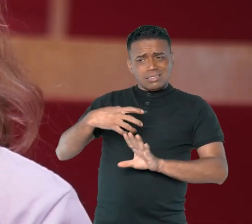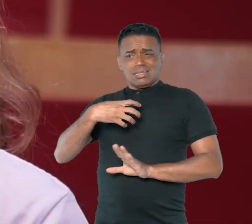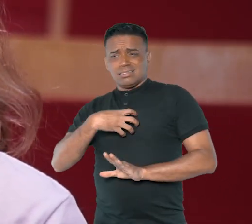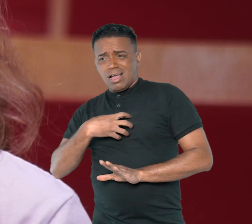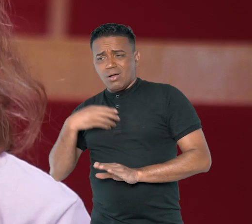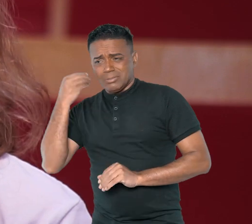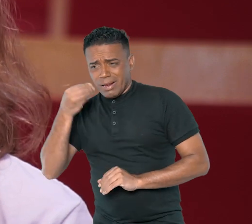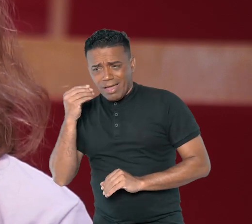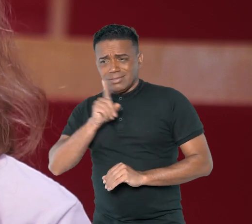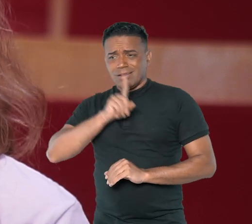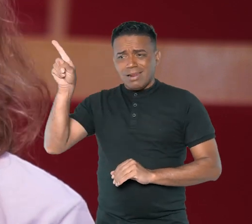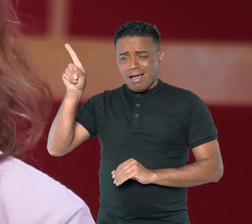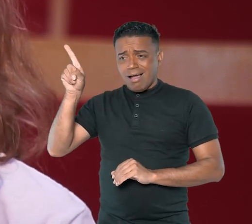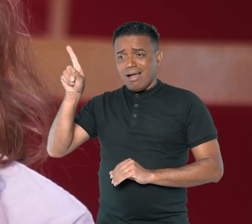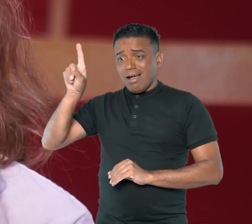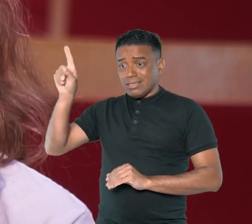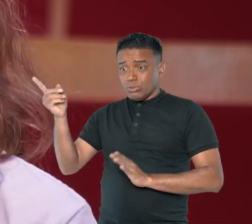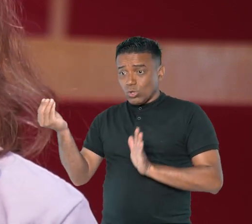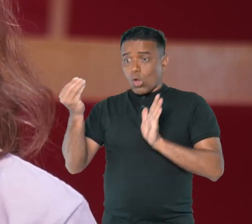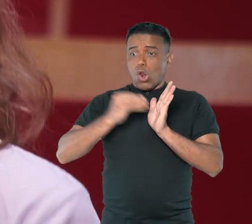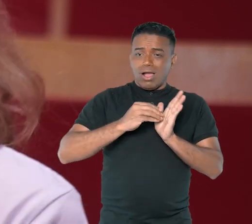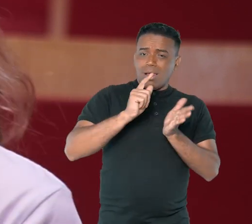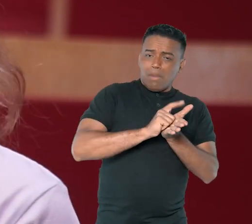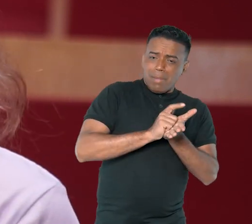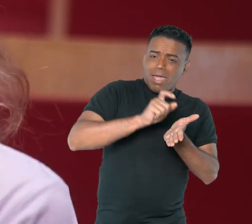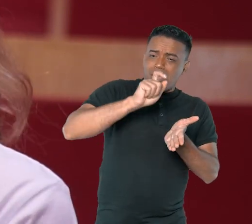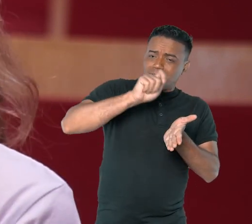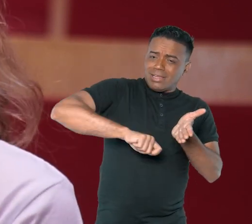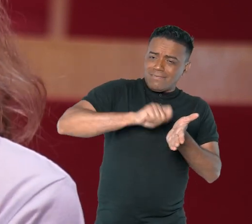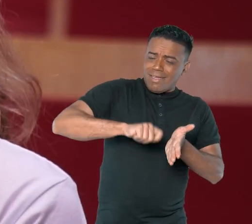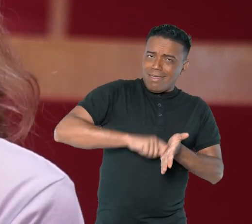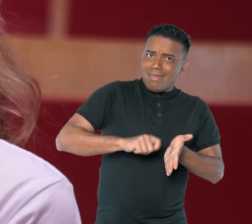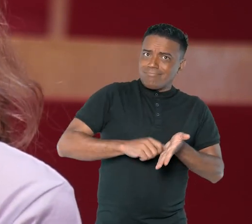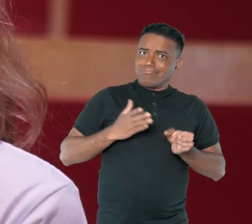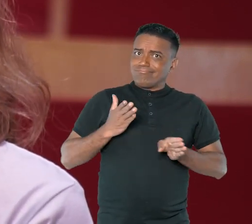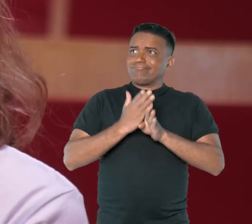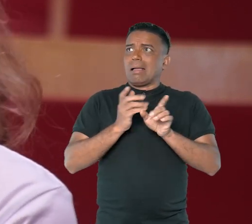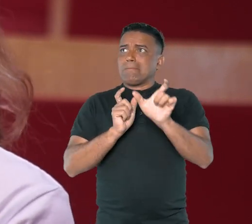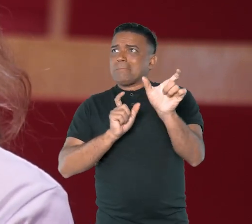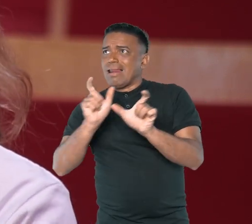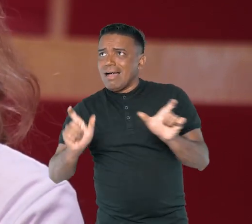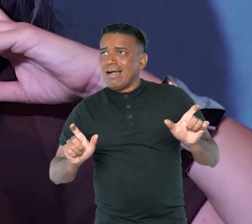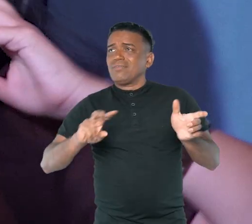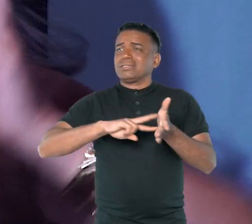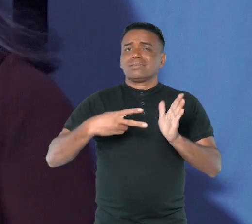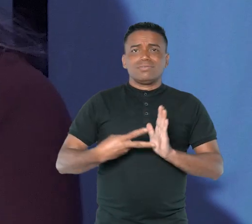as experiências que você teve ao longo dessas viagens e conseguir encontrar as palavras para expressar